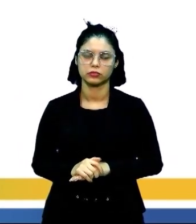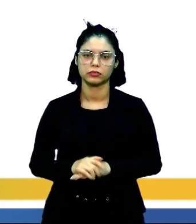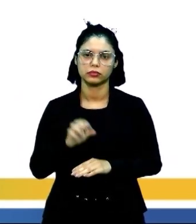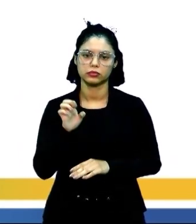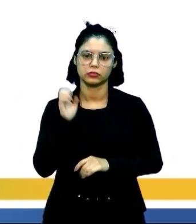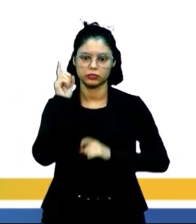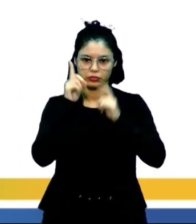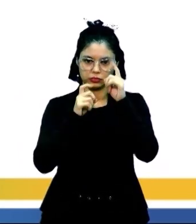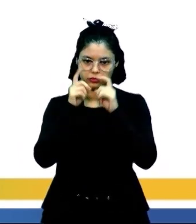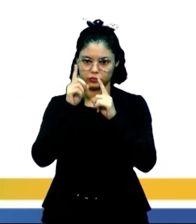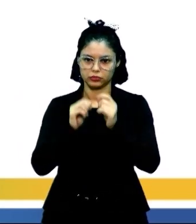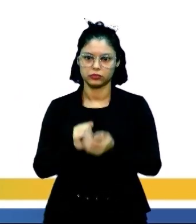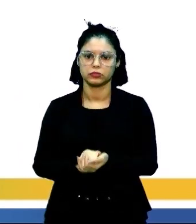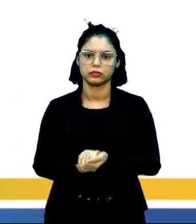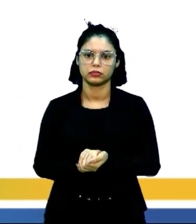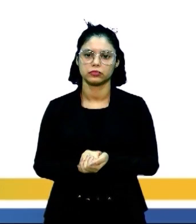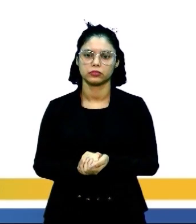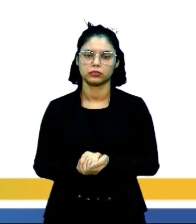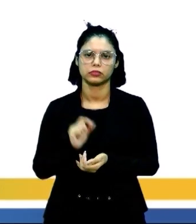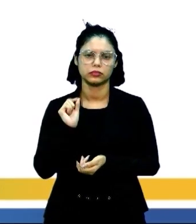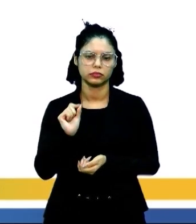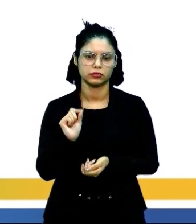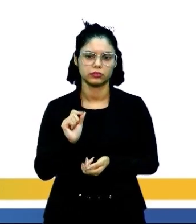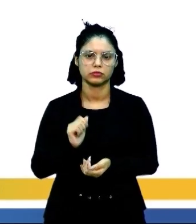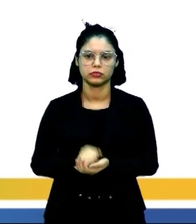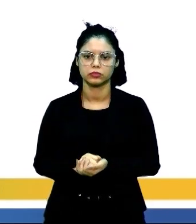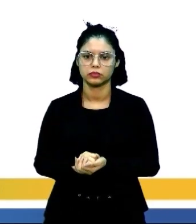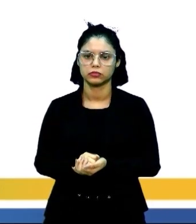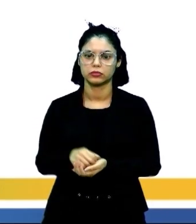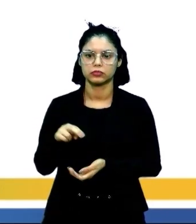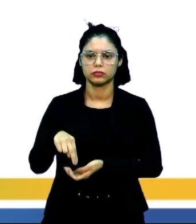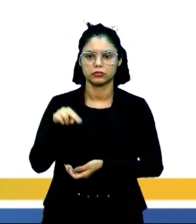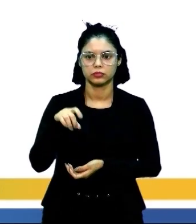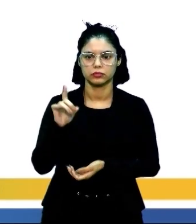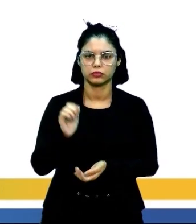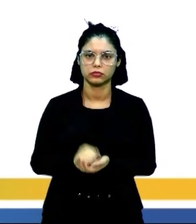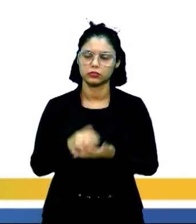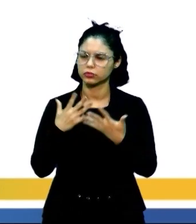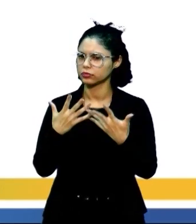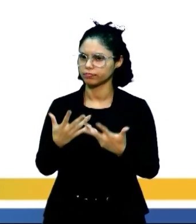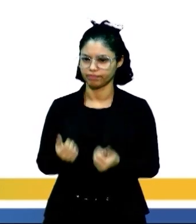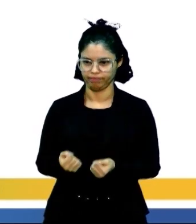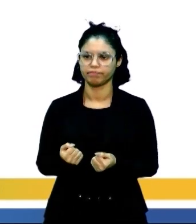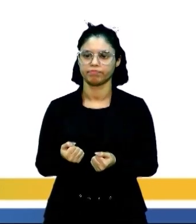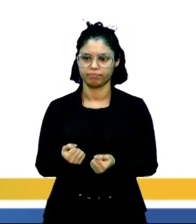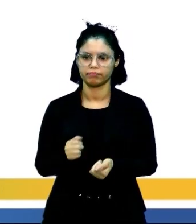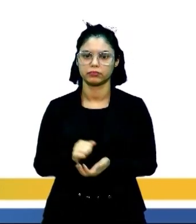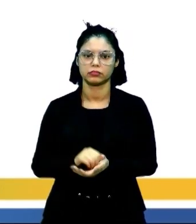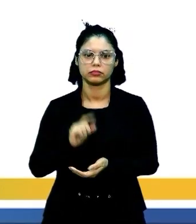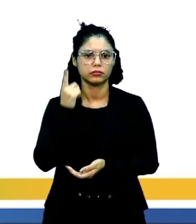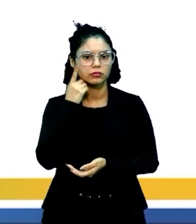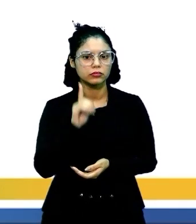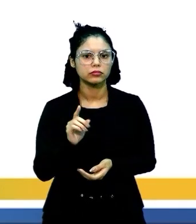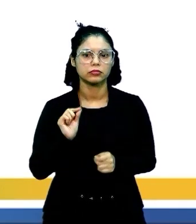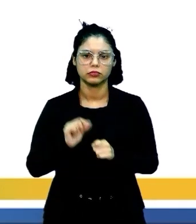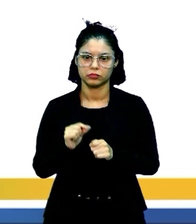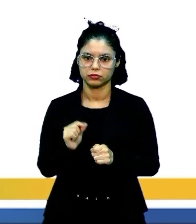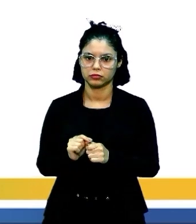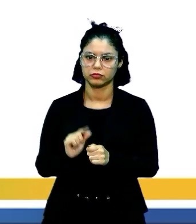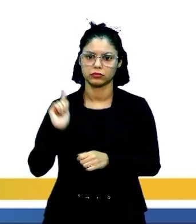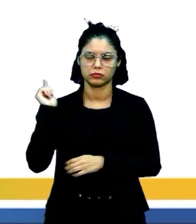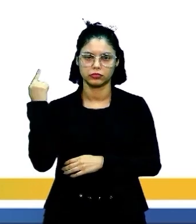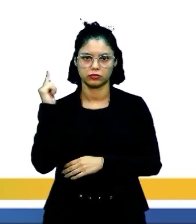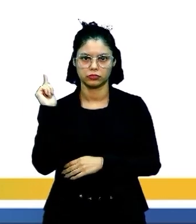E letra E, as expressões com que são tratados os nordestinos são aceitáveis, uma vez que